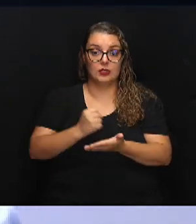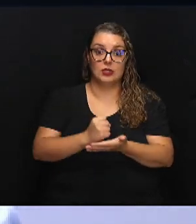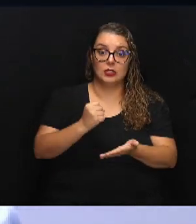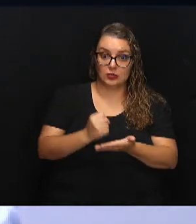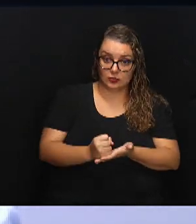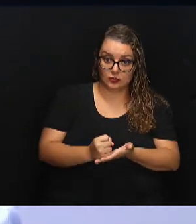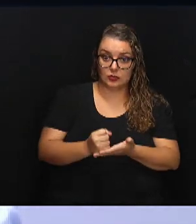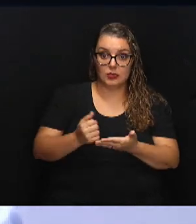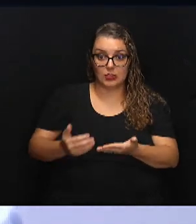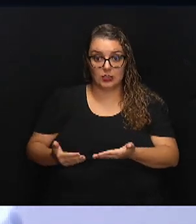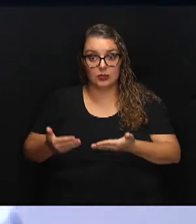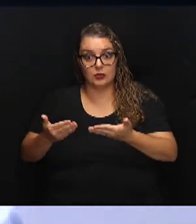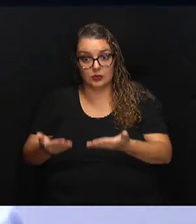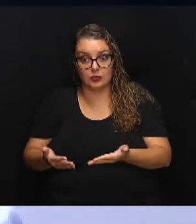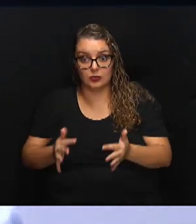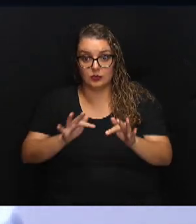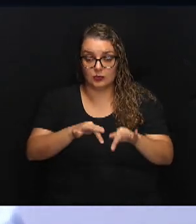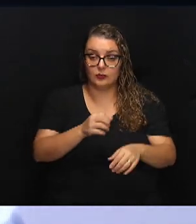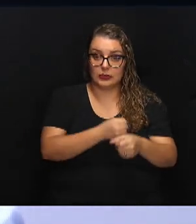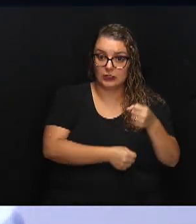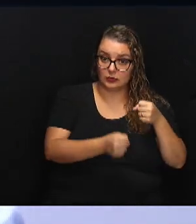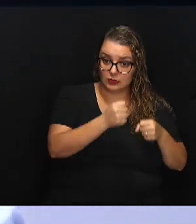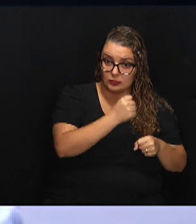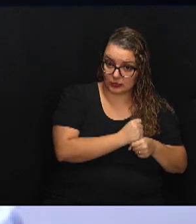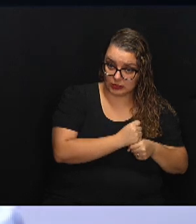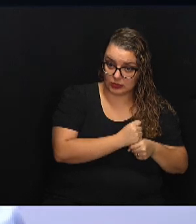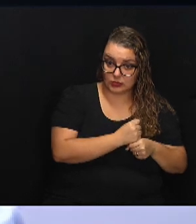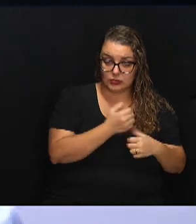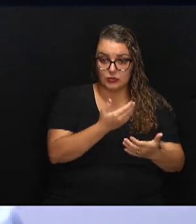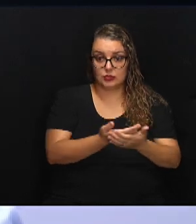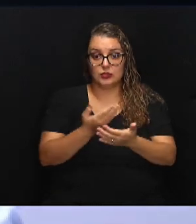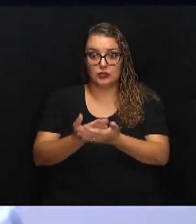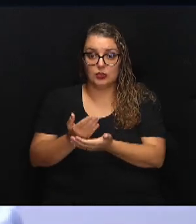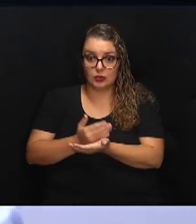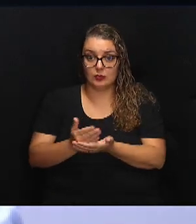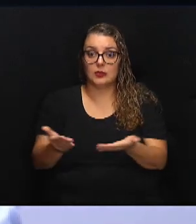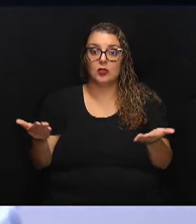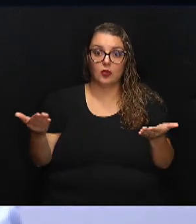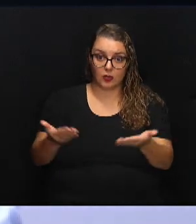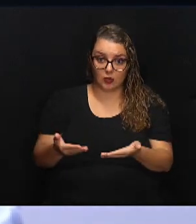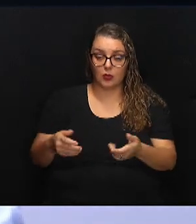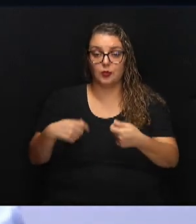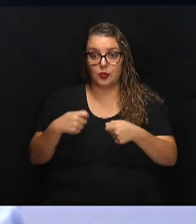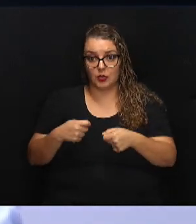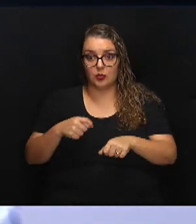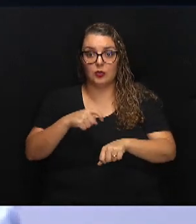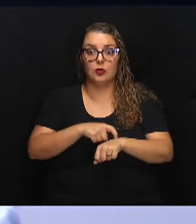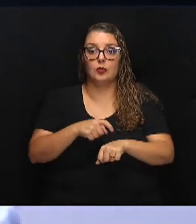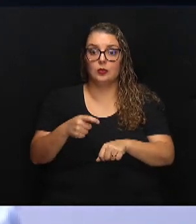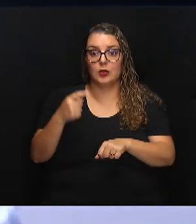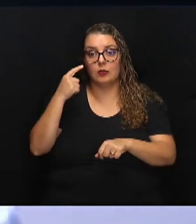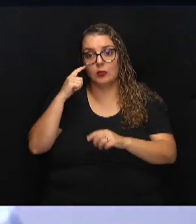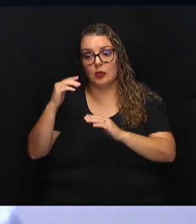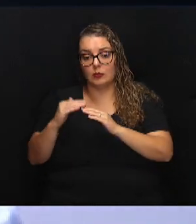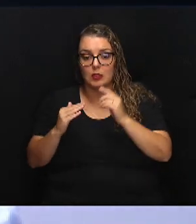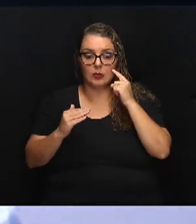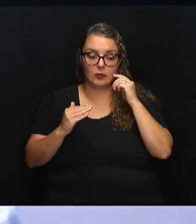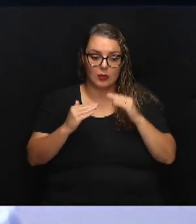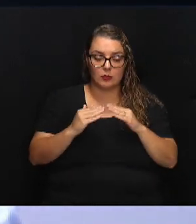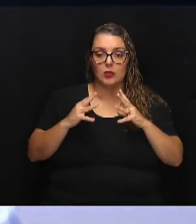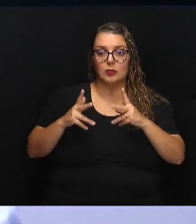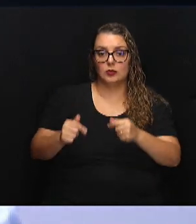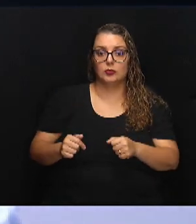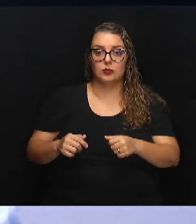se deu no final do ano passado e o estudo se inicia agora, precisou aí de um tempo para alinhar tudo aquilo que